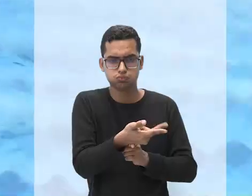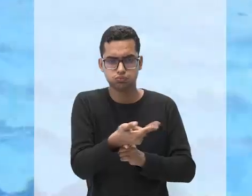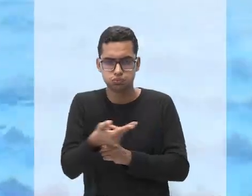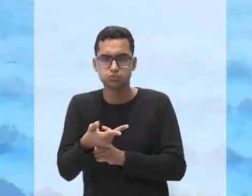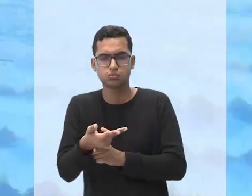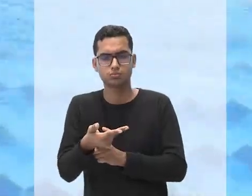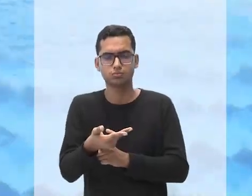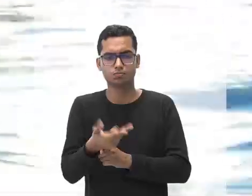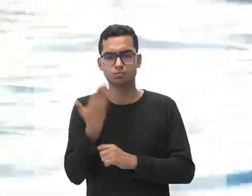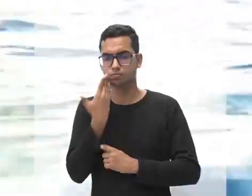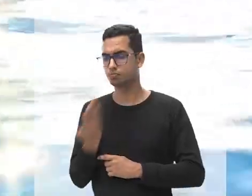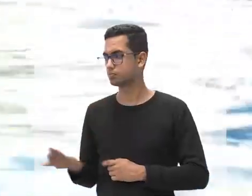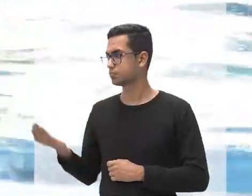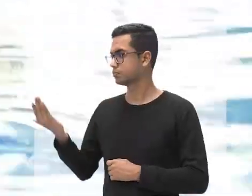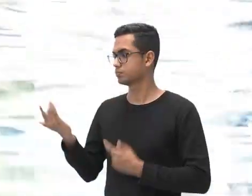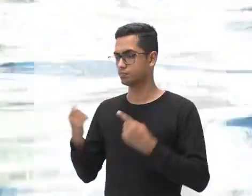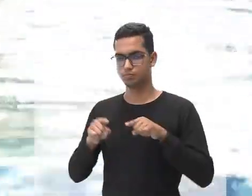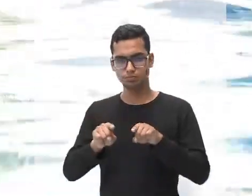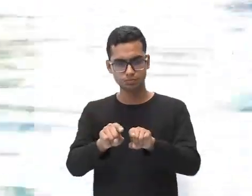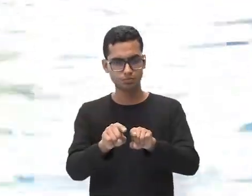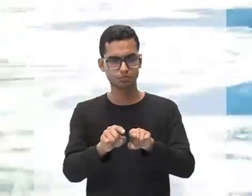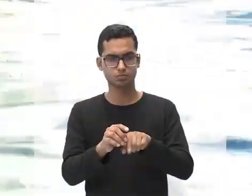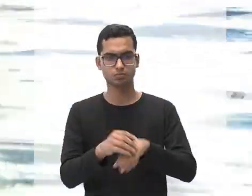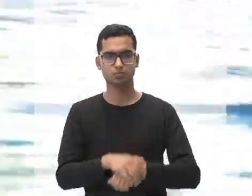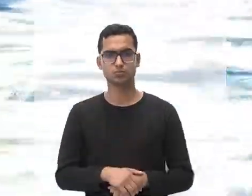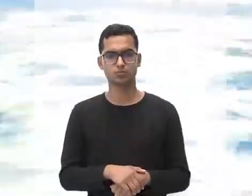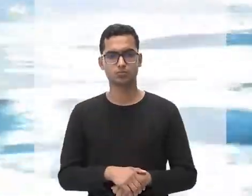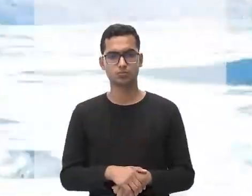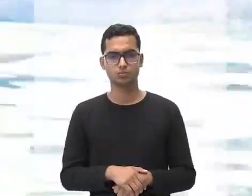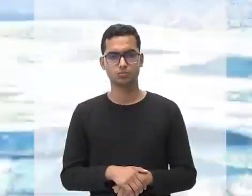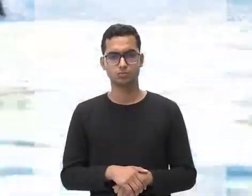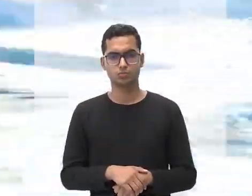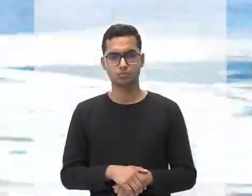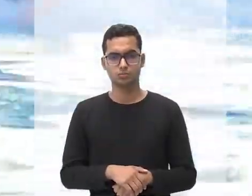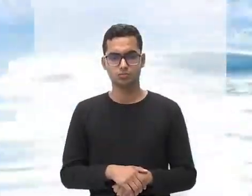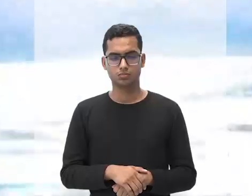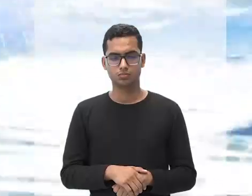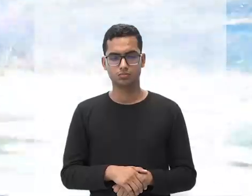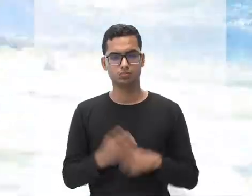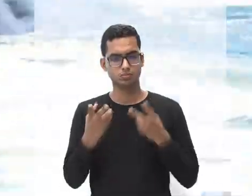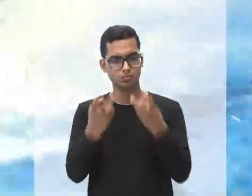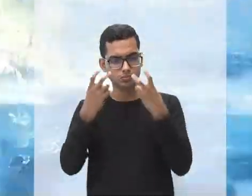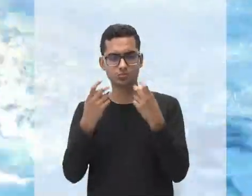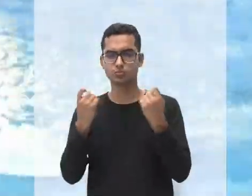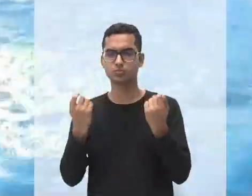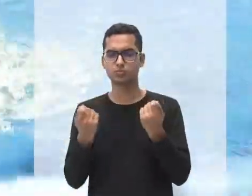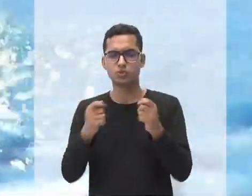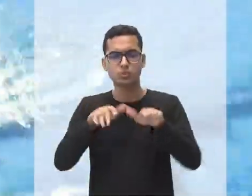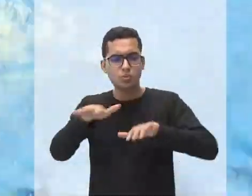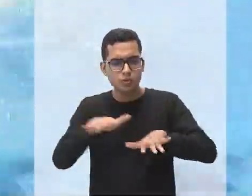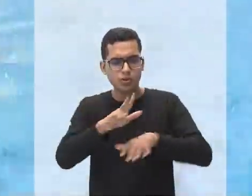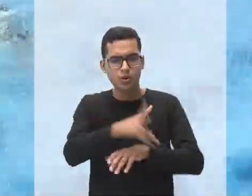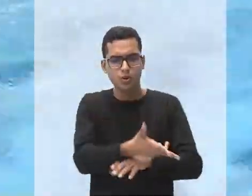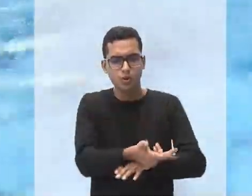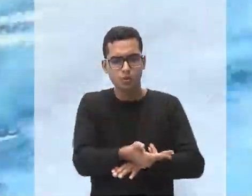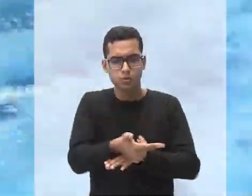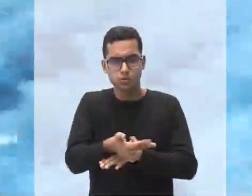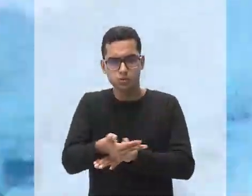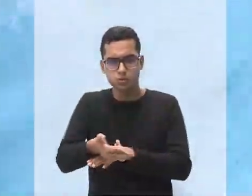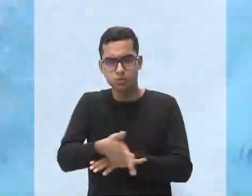ser simultâneos para seus respectivos membros e a cabeça tem que quebrar a superfície da água a